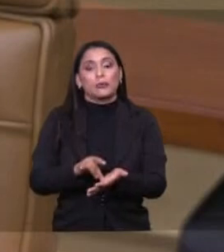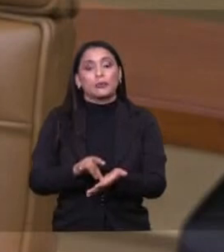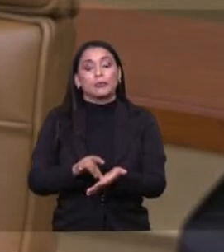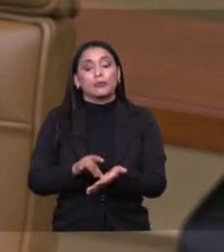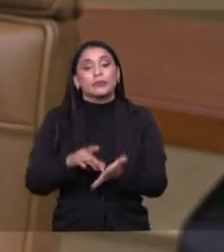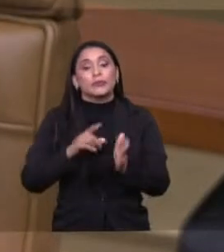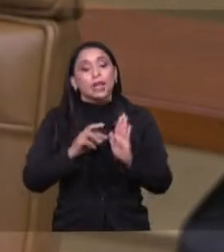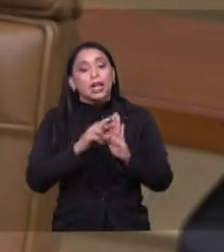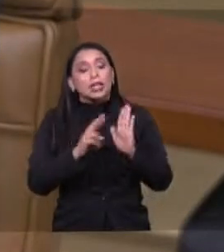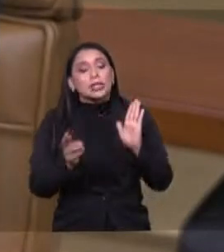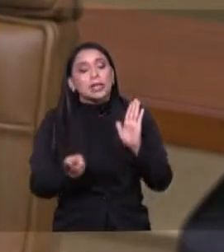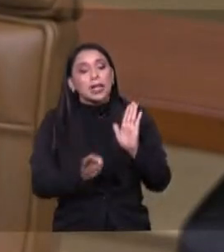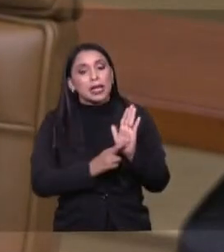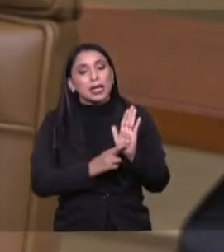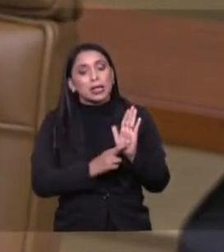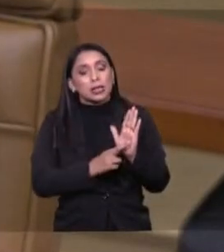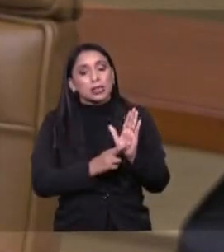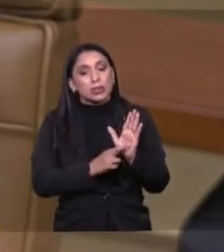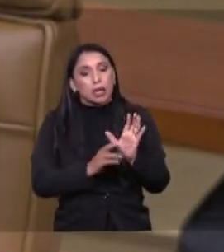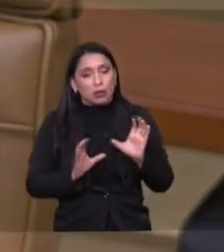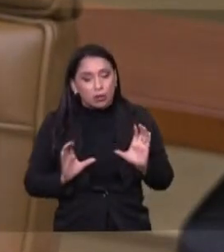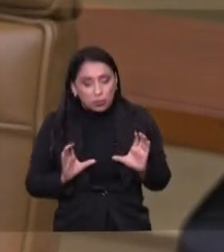a regulamentação de para dentro.